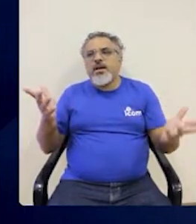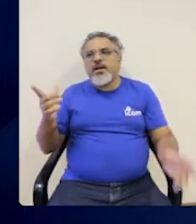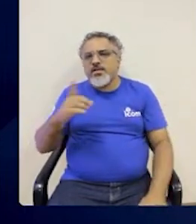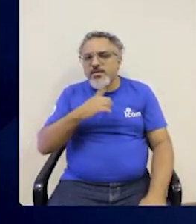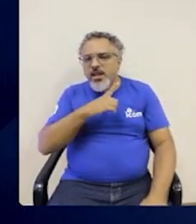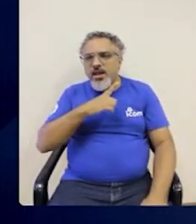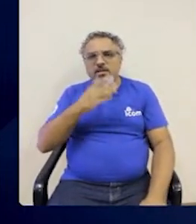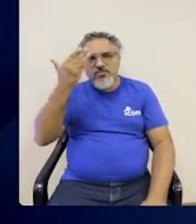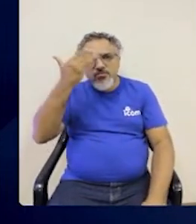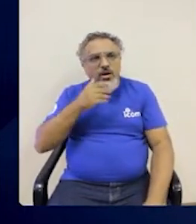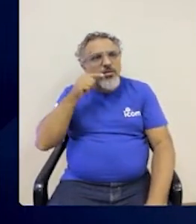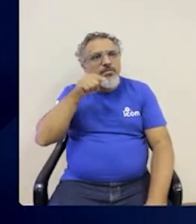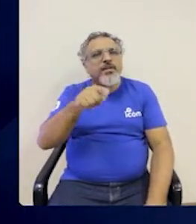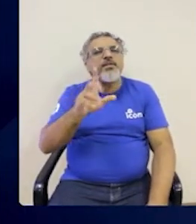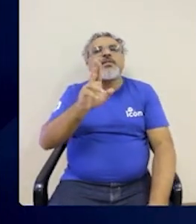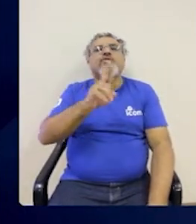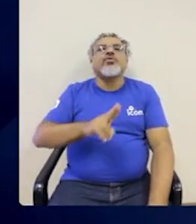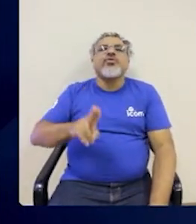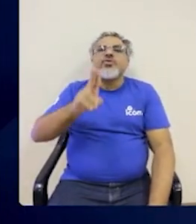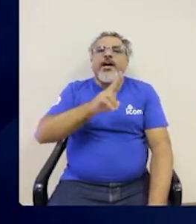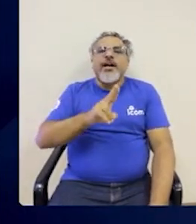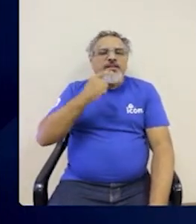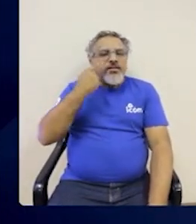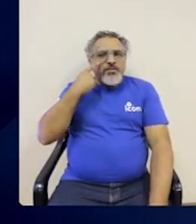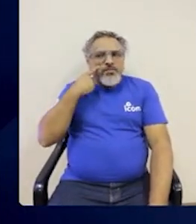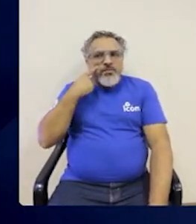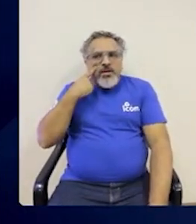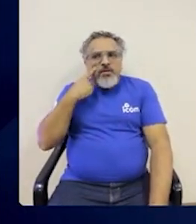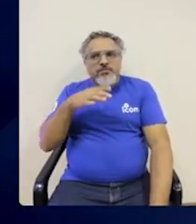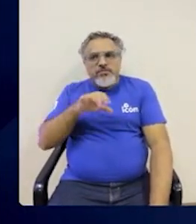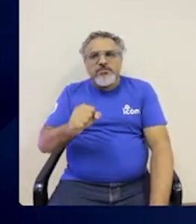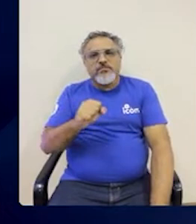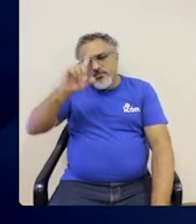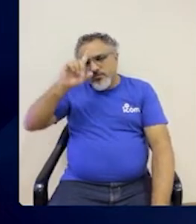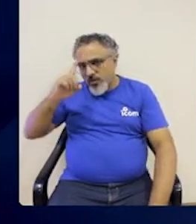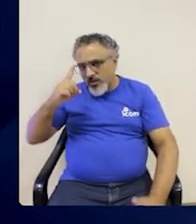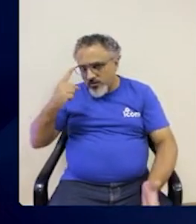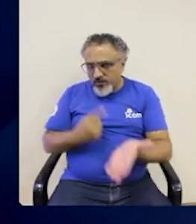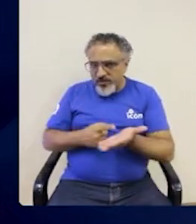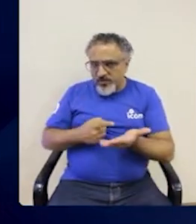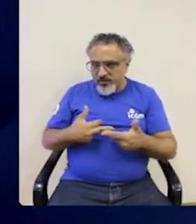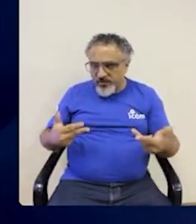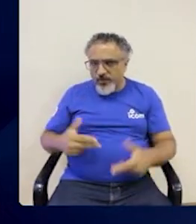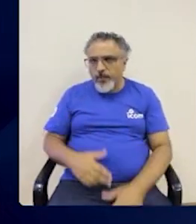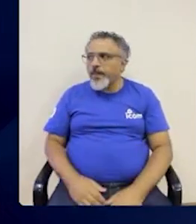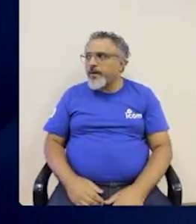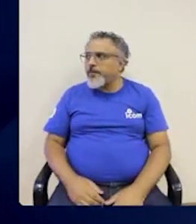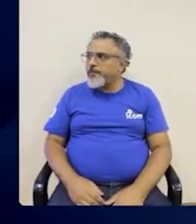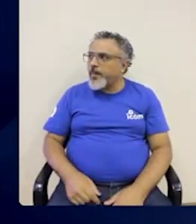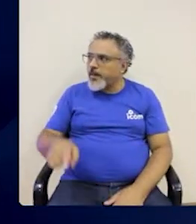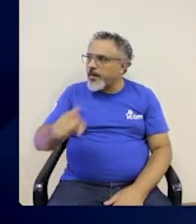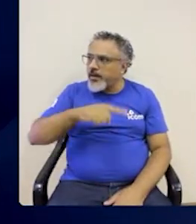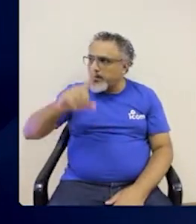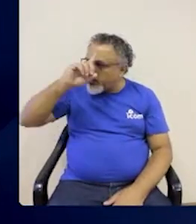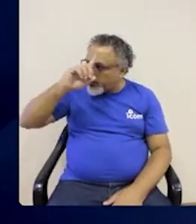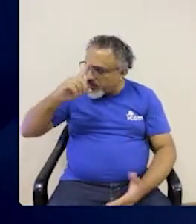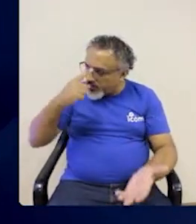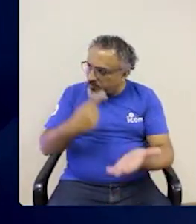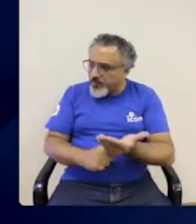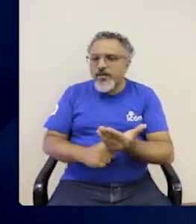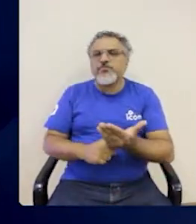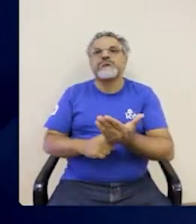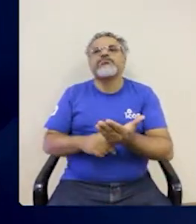tem evidência, seja utilizado, seja visto para pautar a tomada de decisão, né? Que essa tomada de decisão ela